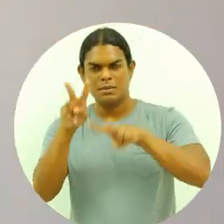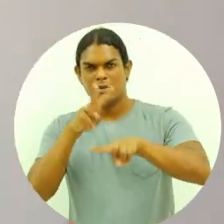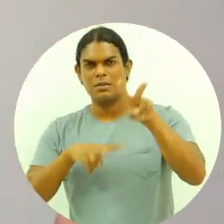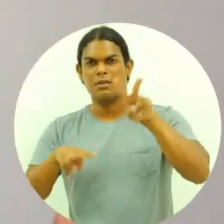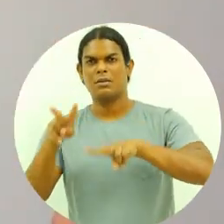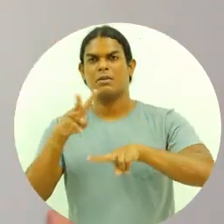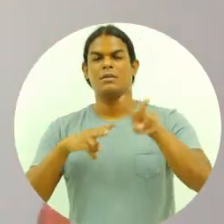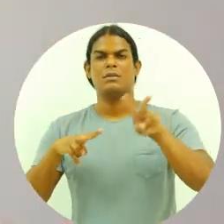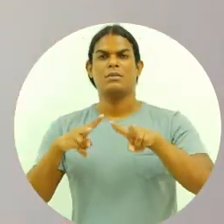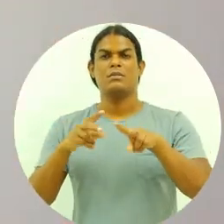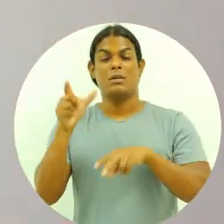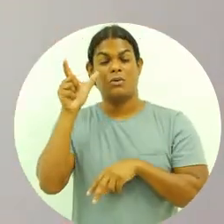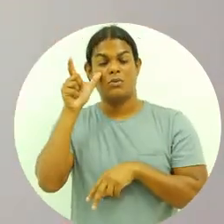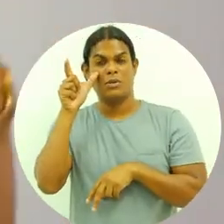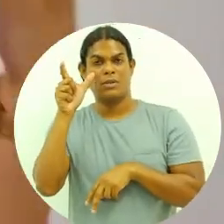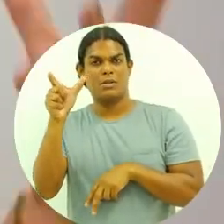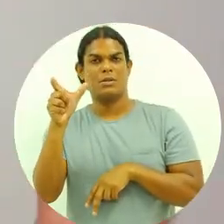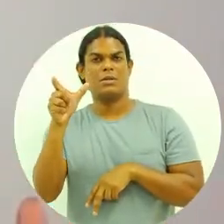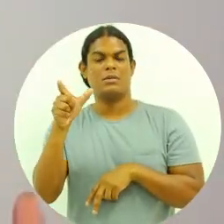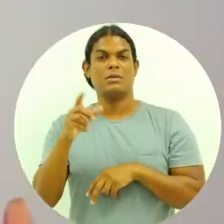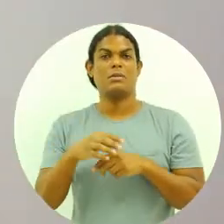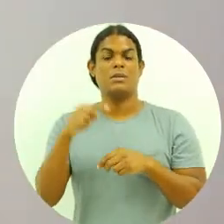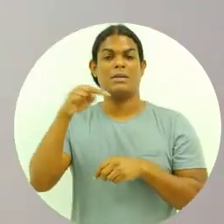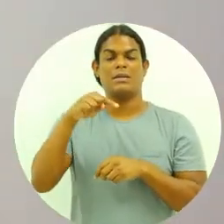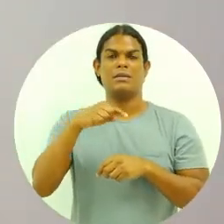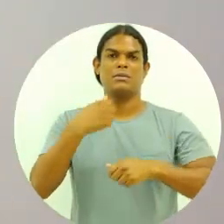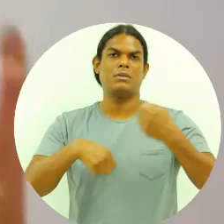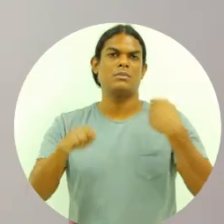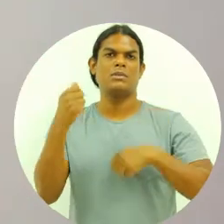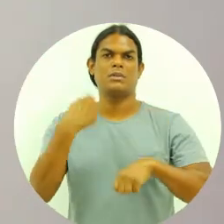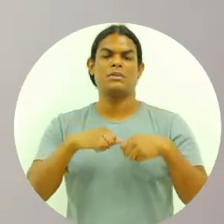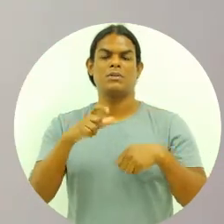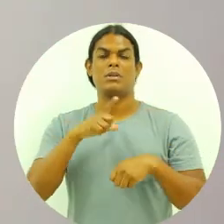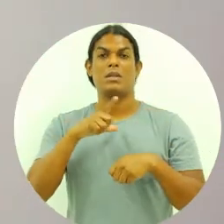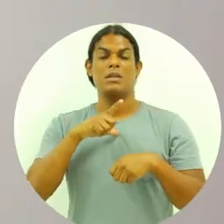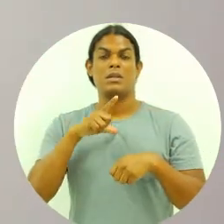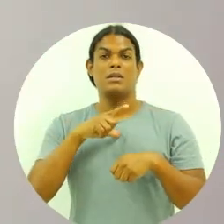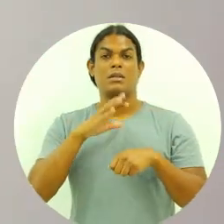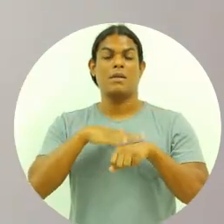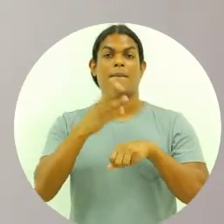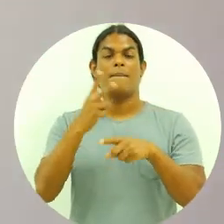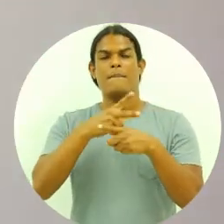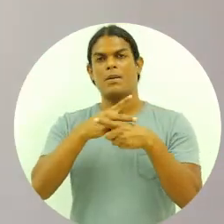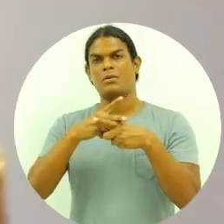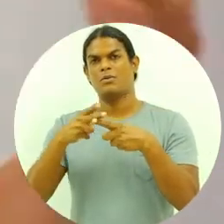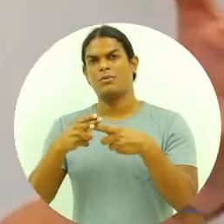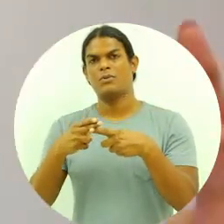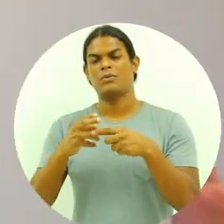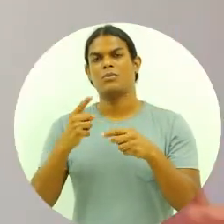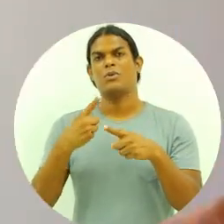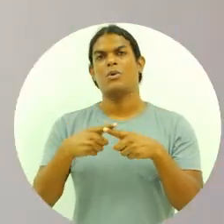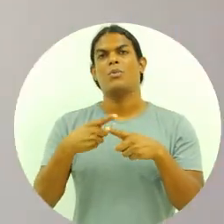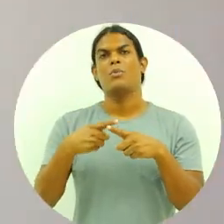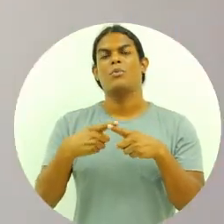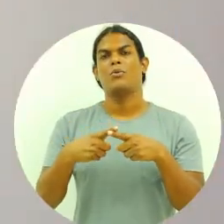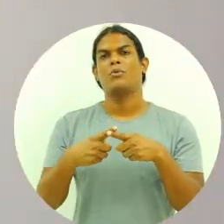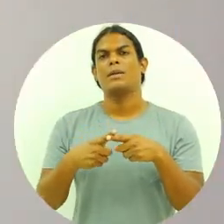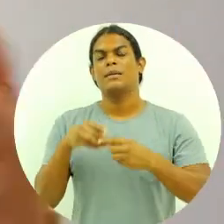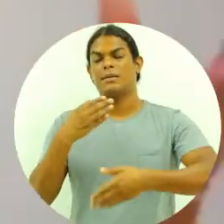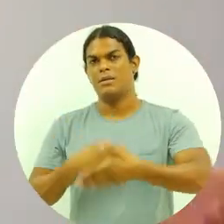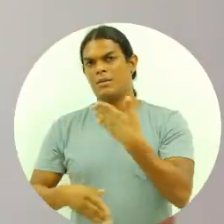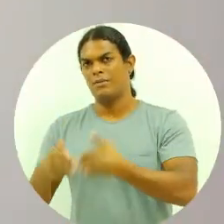mais pesado, ou terá maior supremacia, ou terá maior relevo, justamente porque ele abraça, por